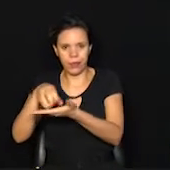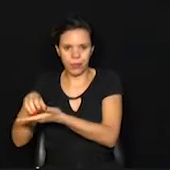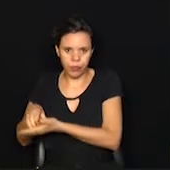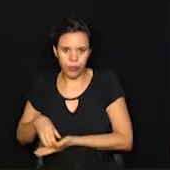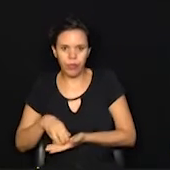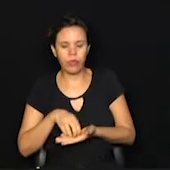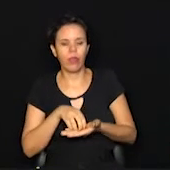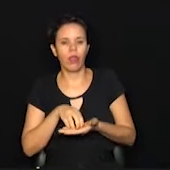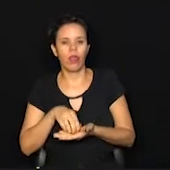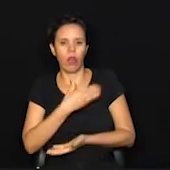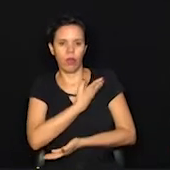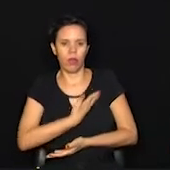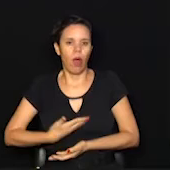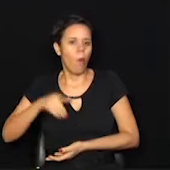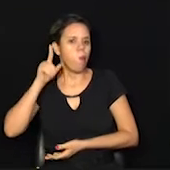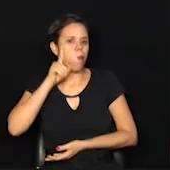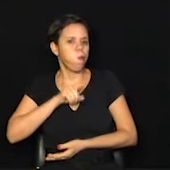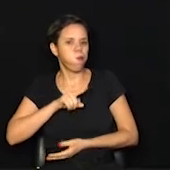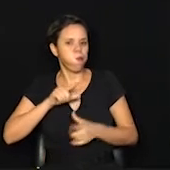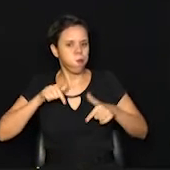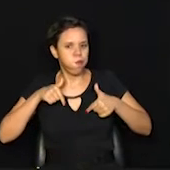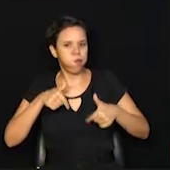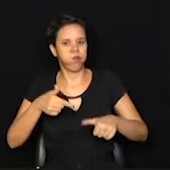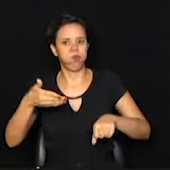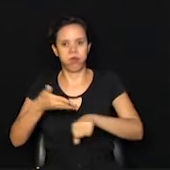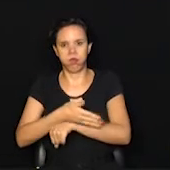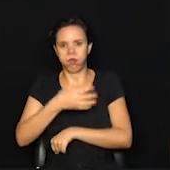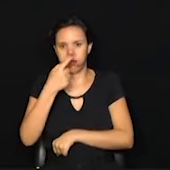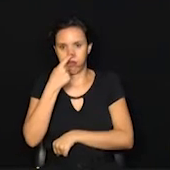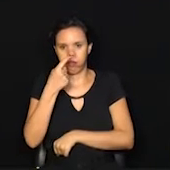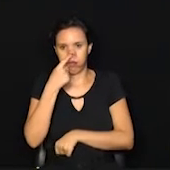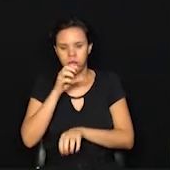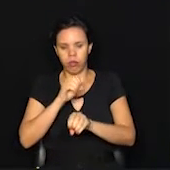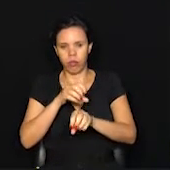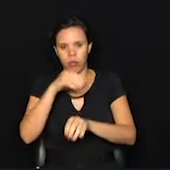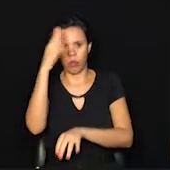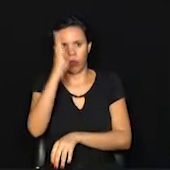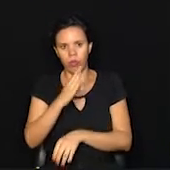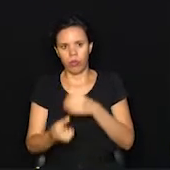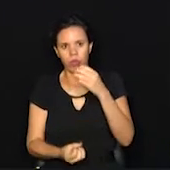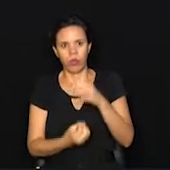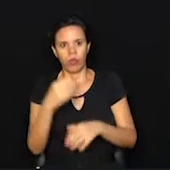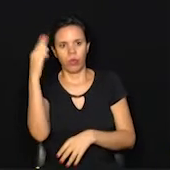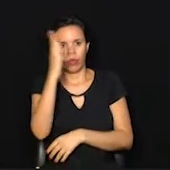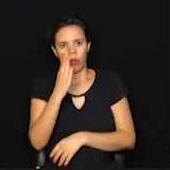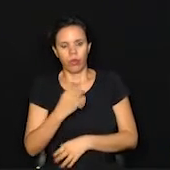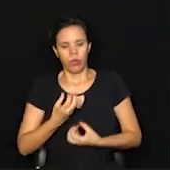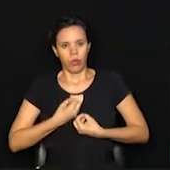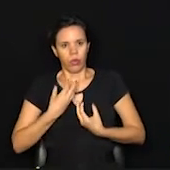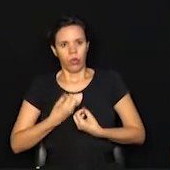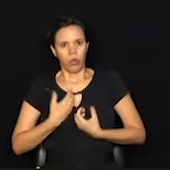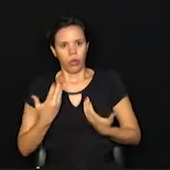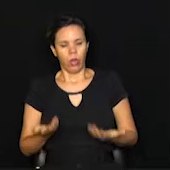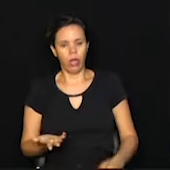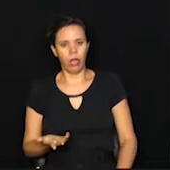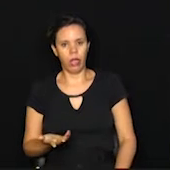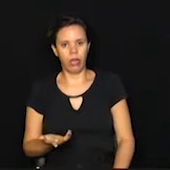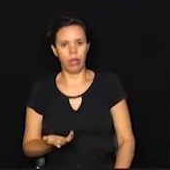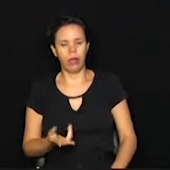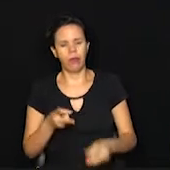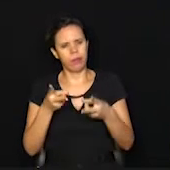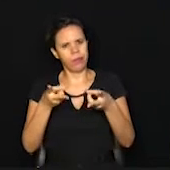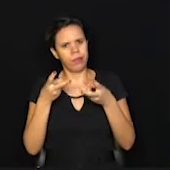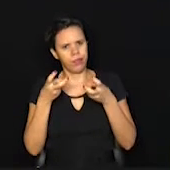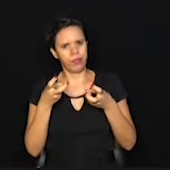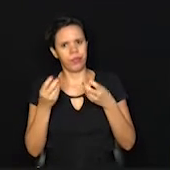Unidos para intervir na educação brasileira criação do serviço Nacional de informações Vocês não tem que